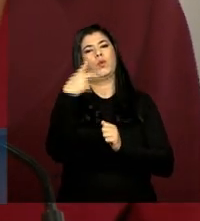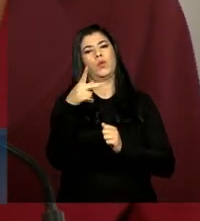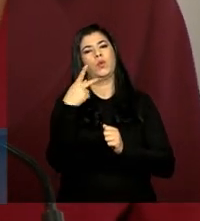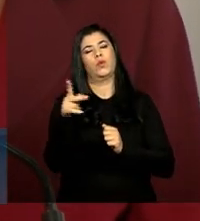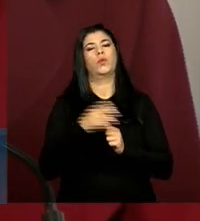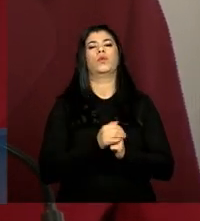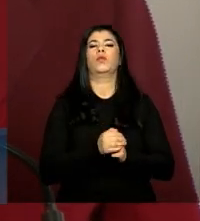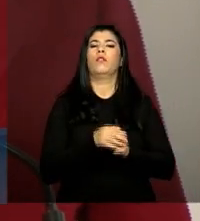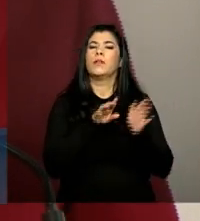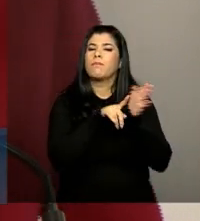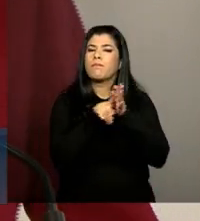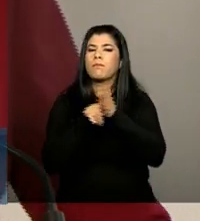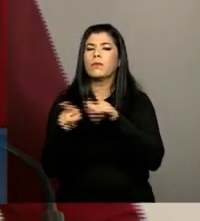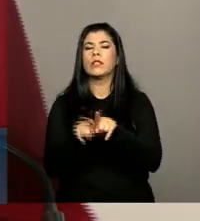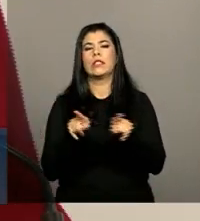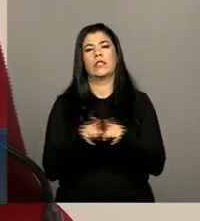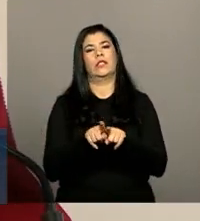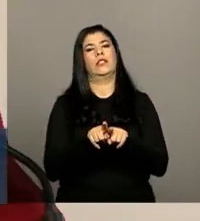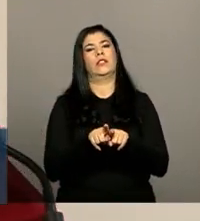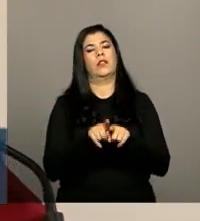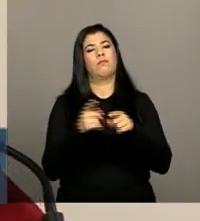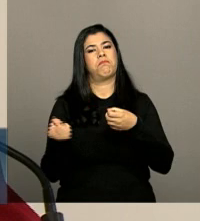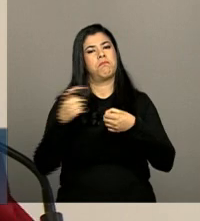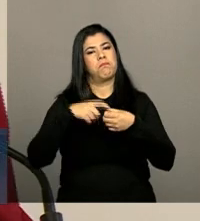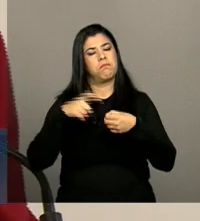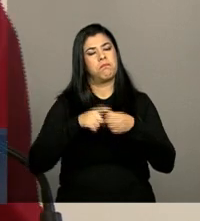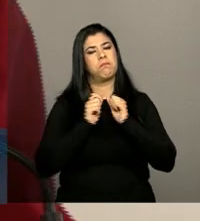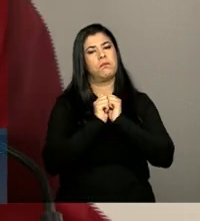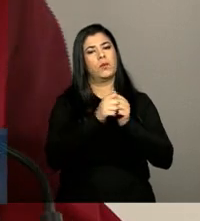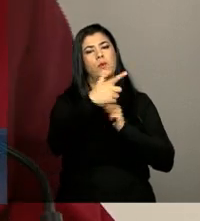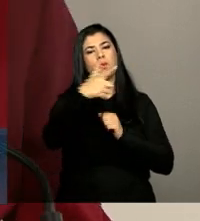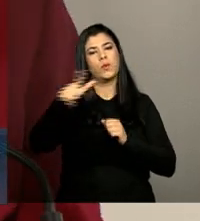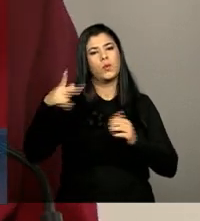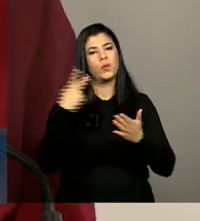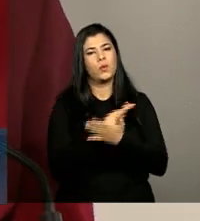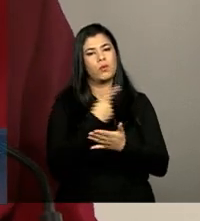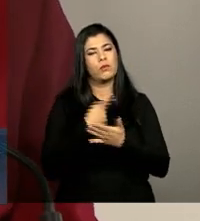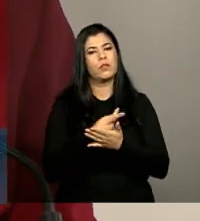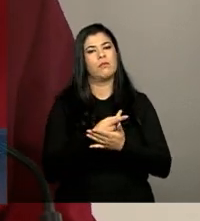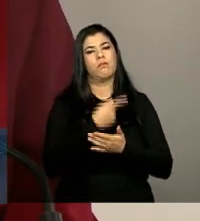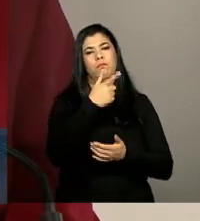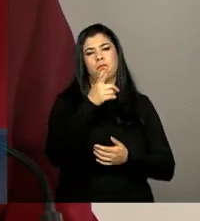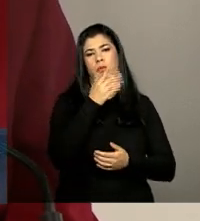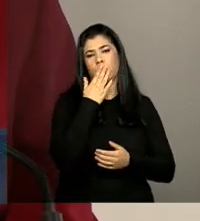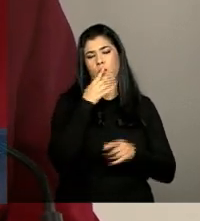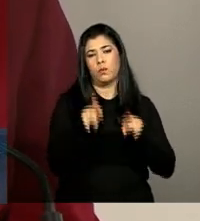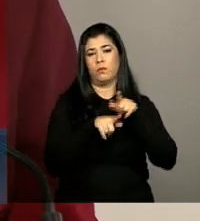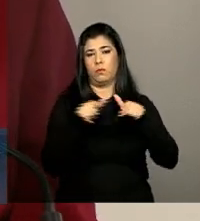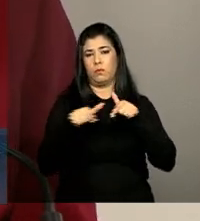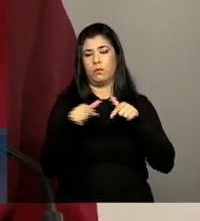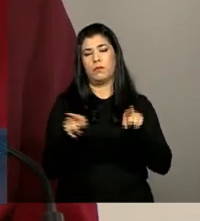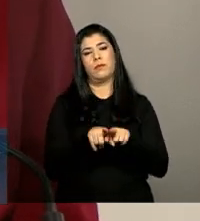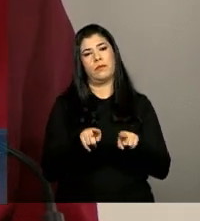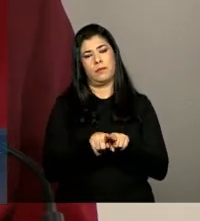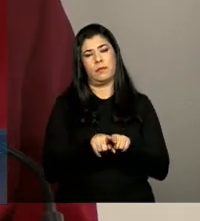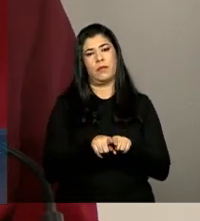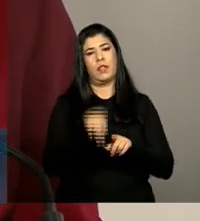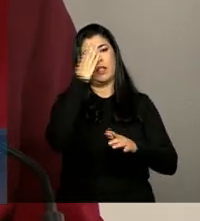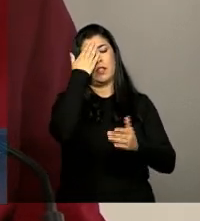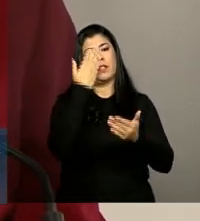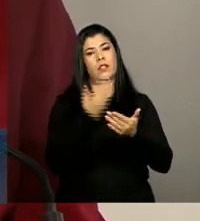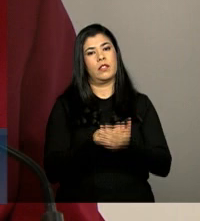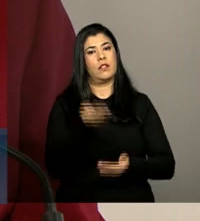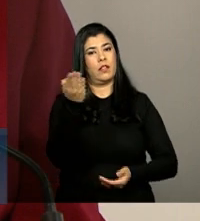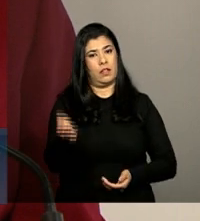instigantes análises e com a sua contribuição em outras esferas e acredito que ele